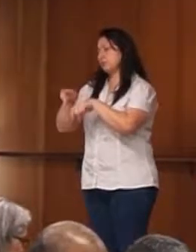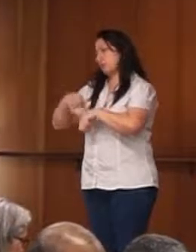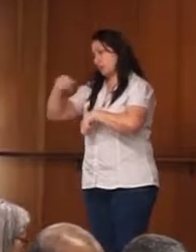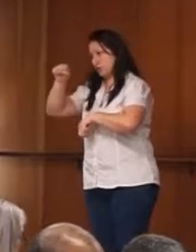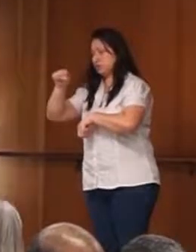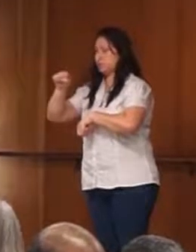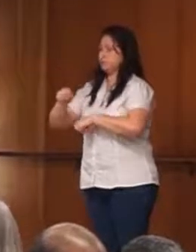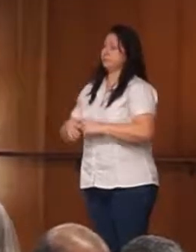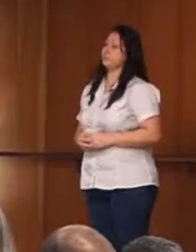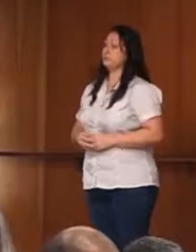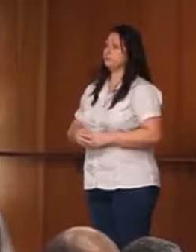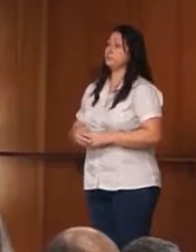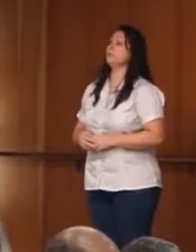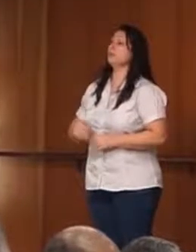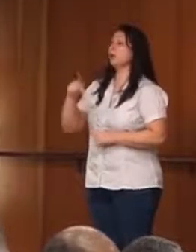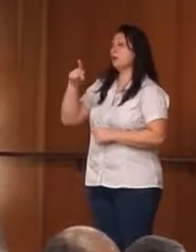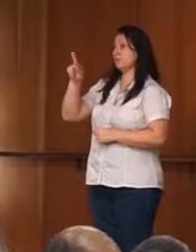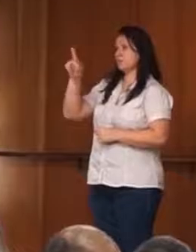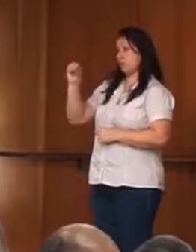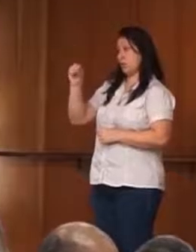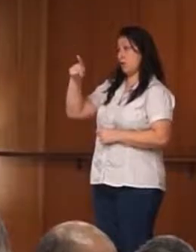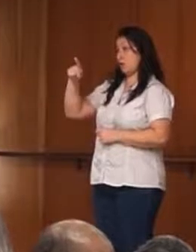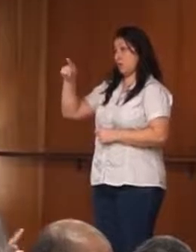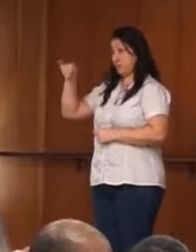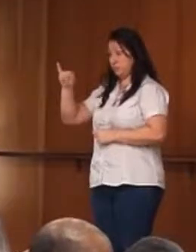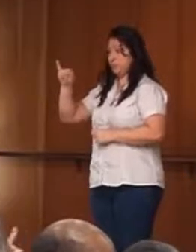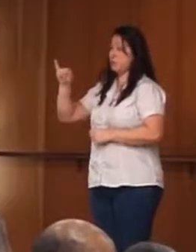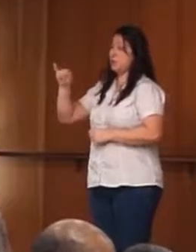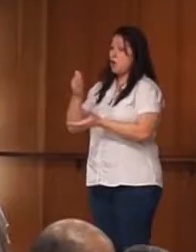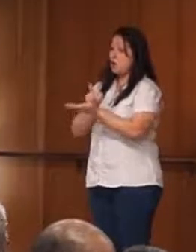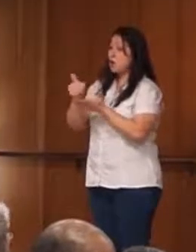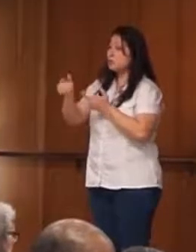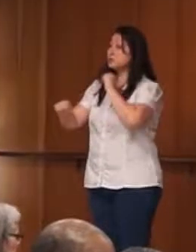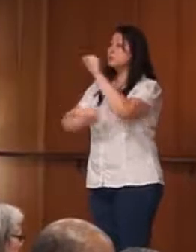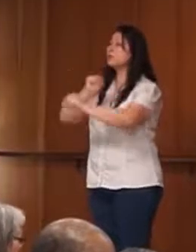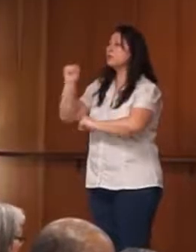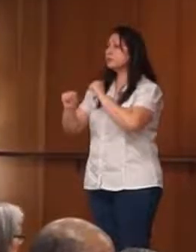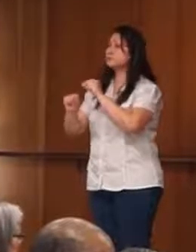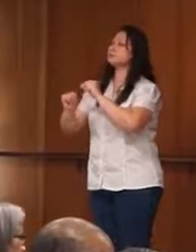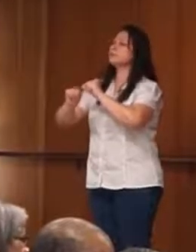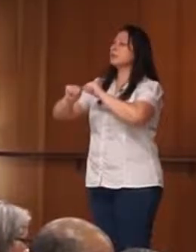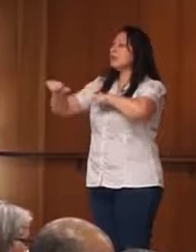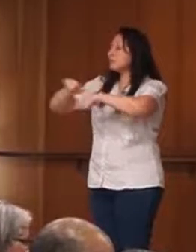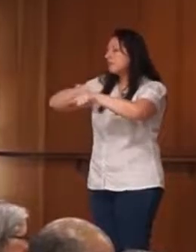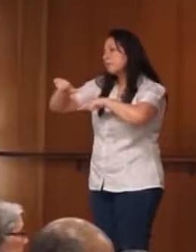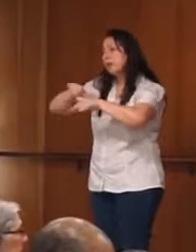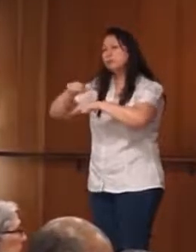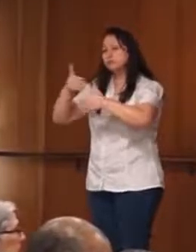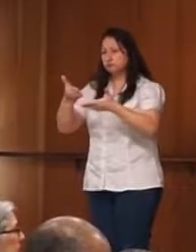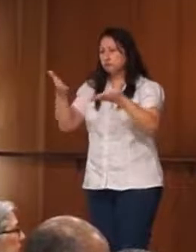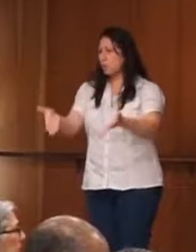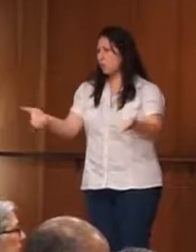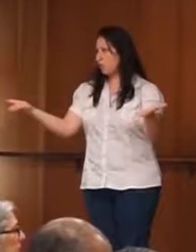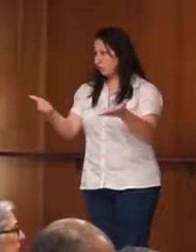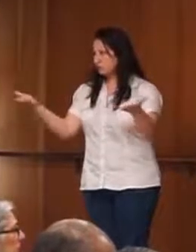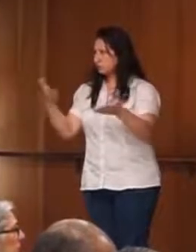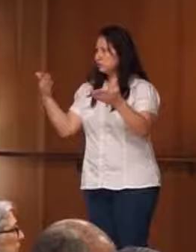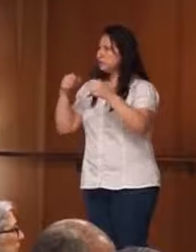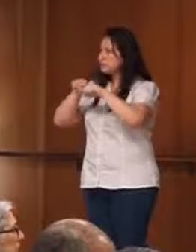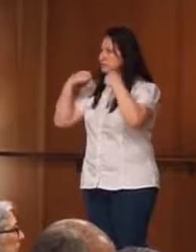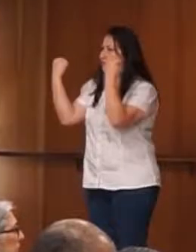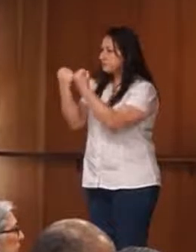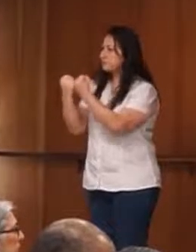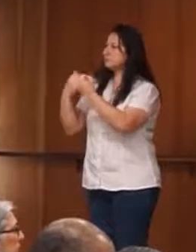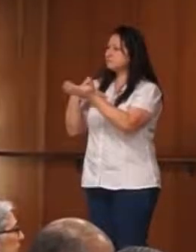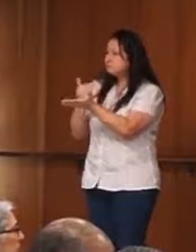do Estrito Senso da PROP optou por iniciar esse trabalho com a realização do presente seminário, que terá como desdobramento a